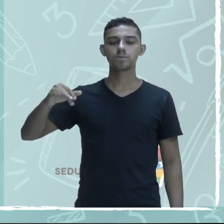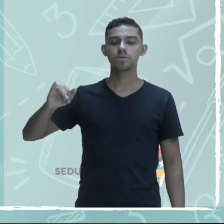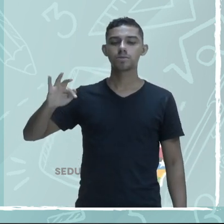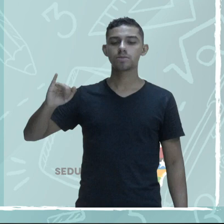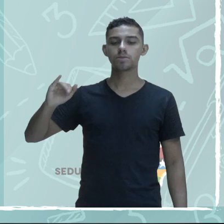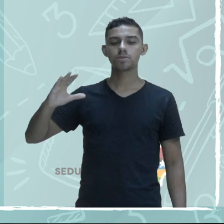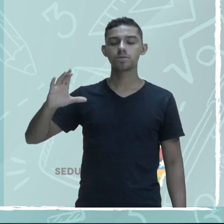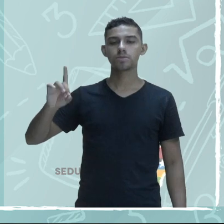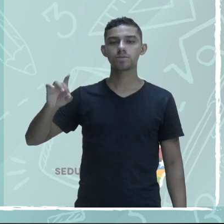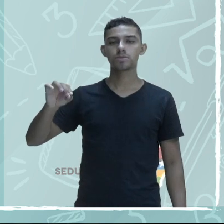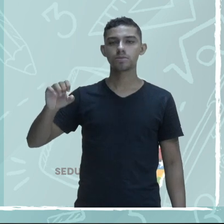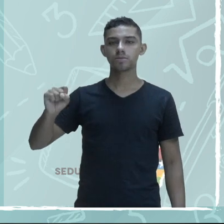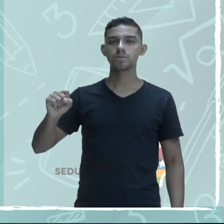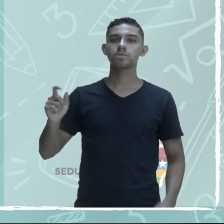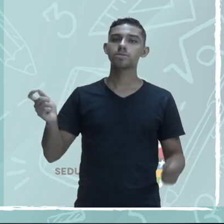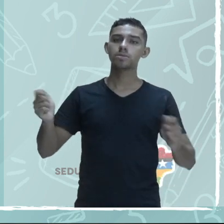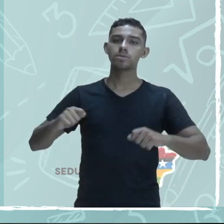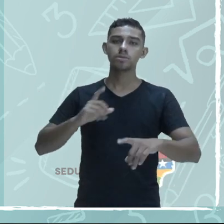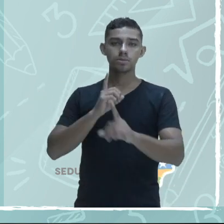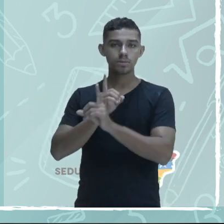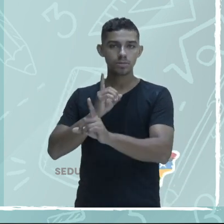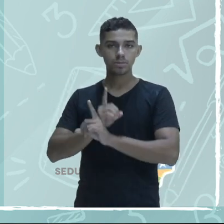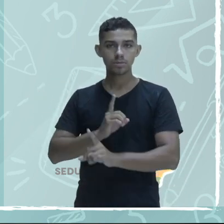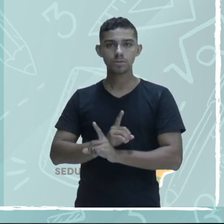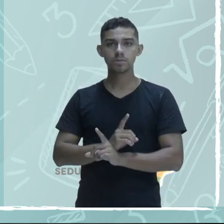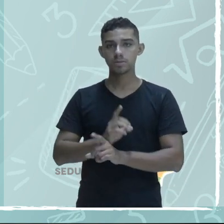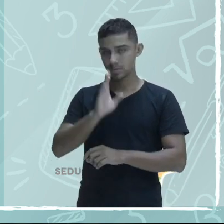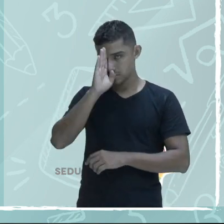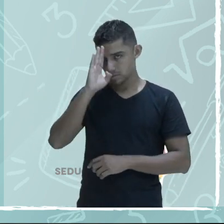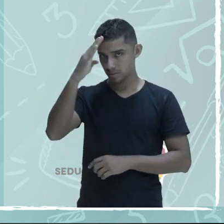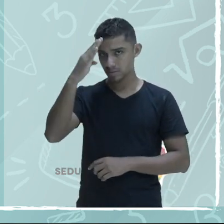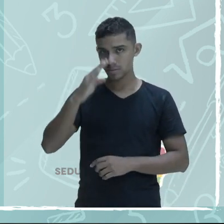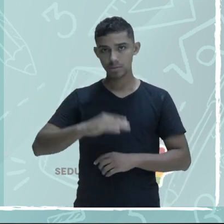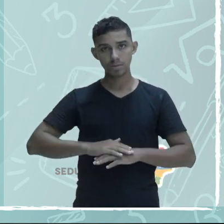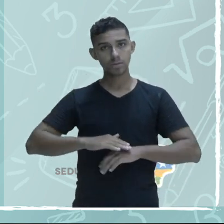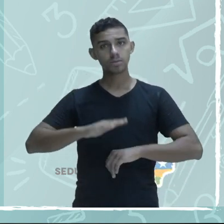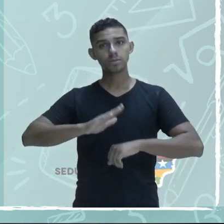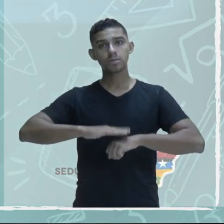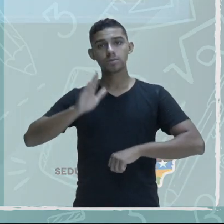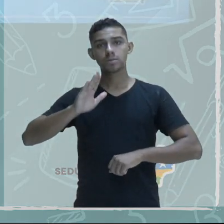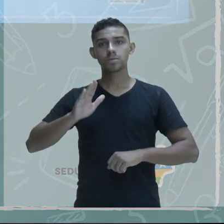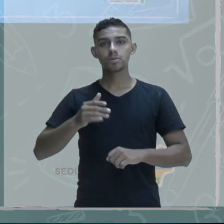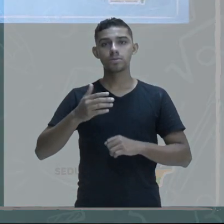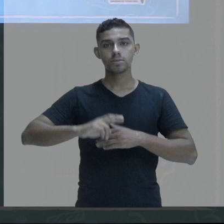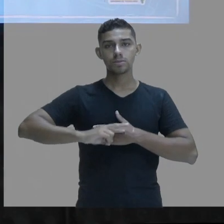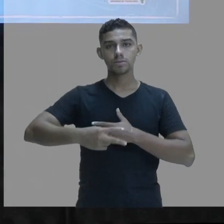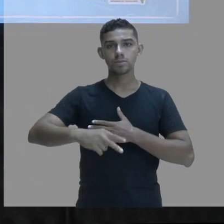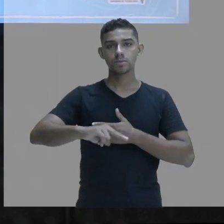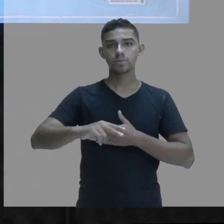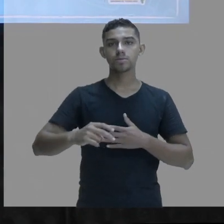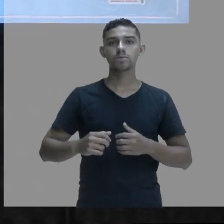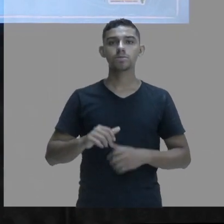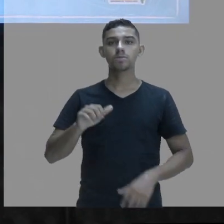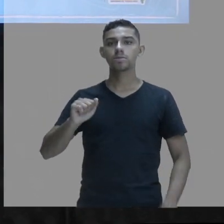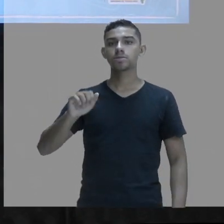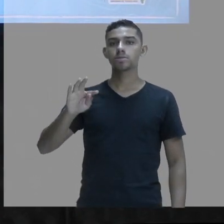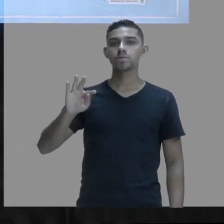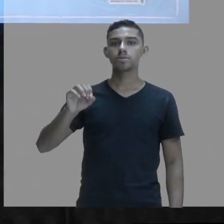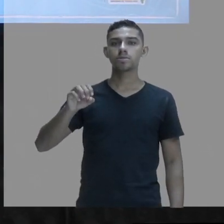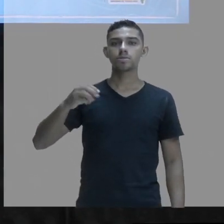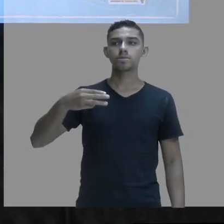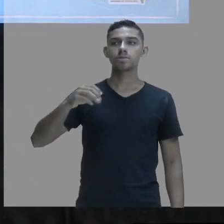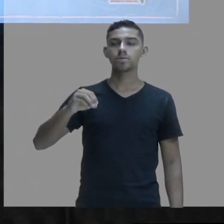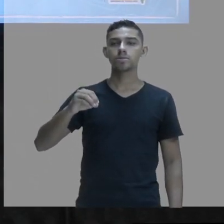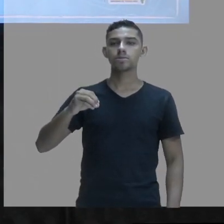alcenos. Eu preciso identificar a cadeia principal, que é a maior sequência de átomos de carbonos, mas